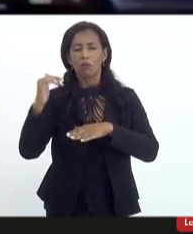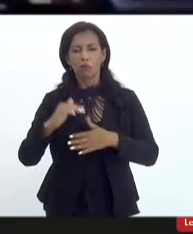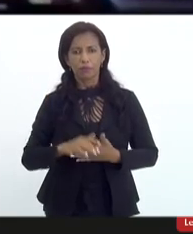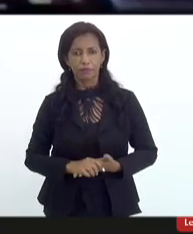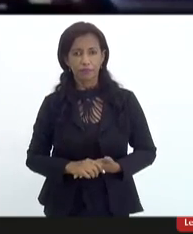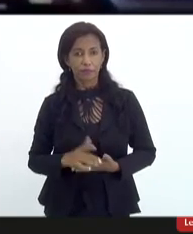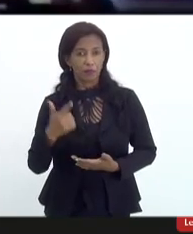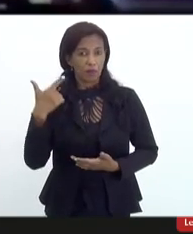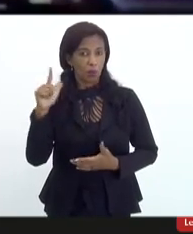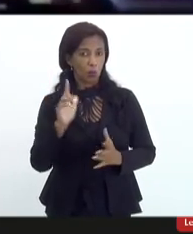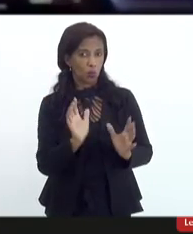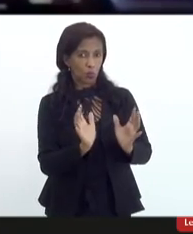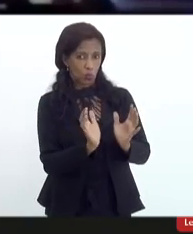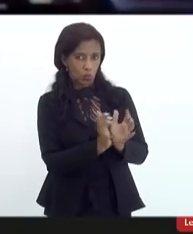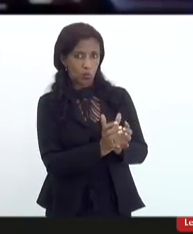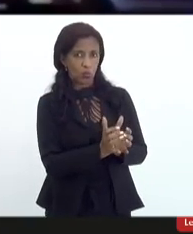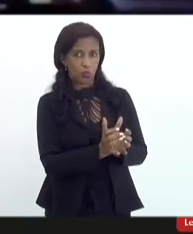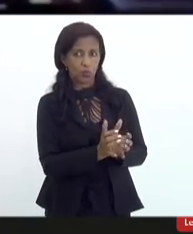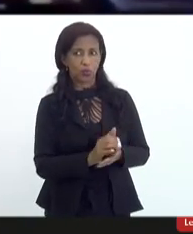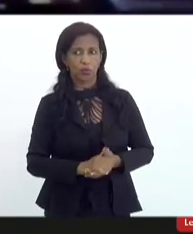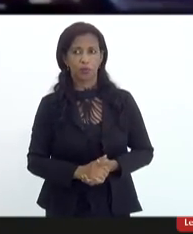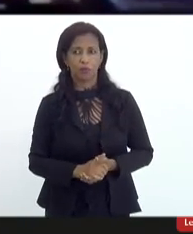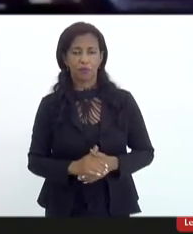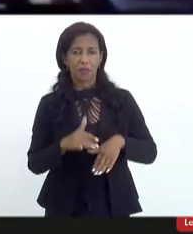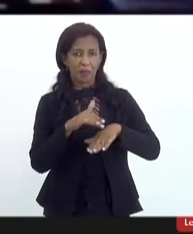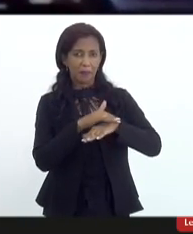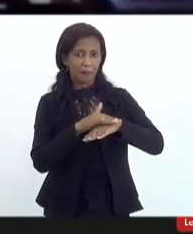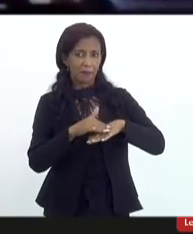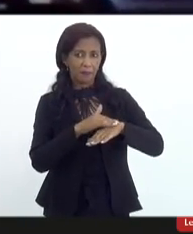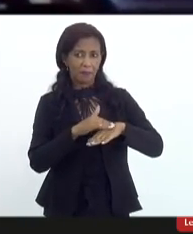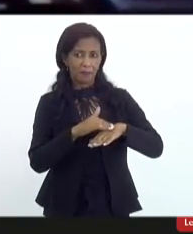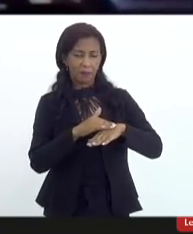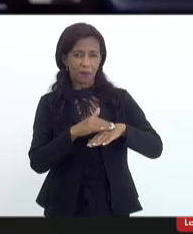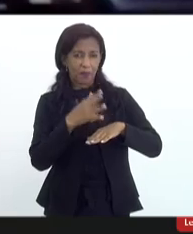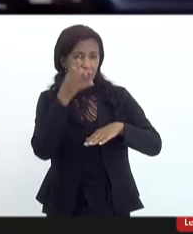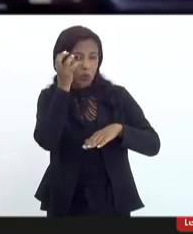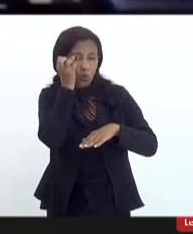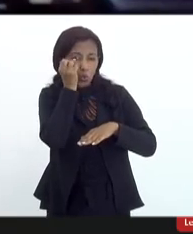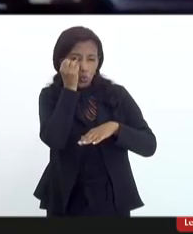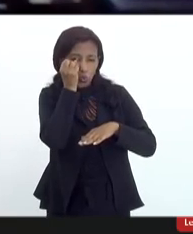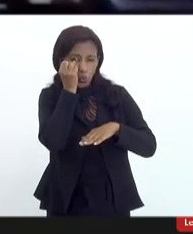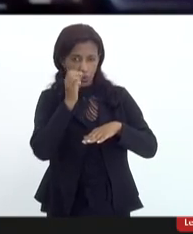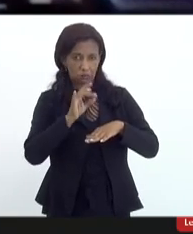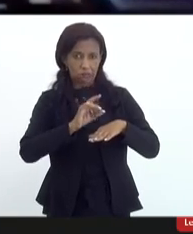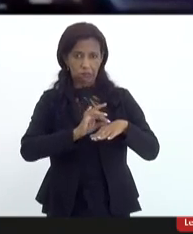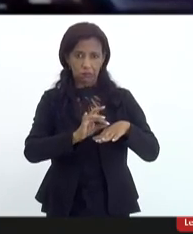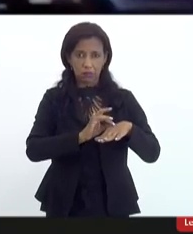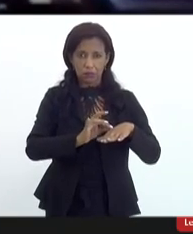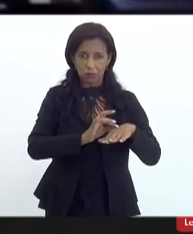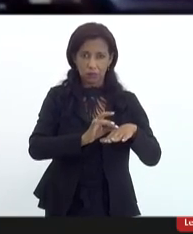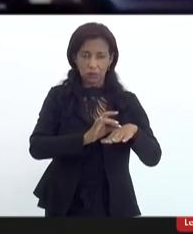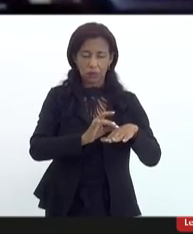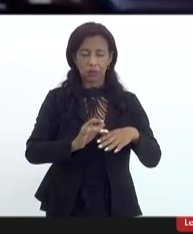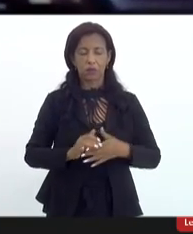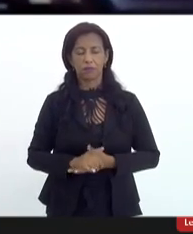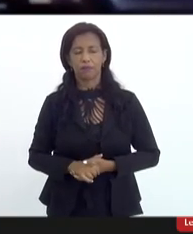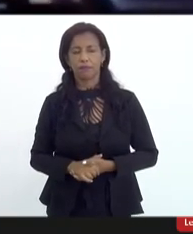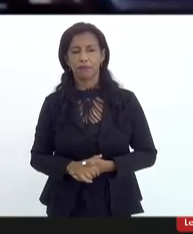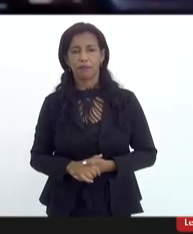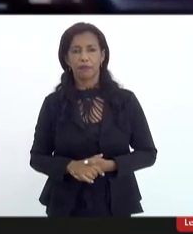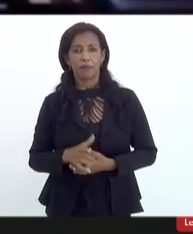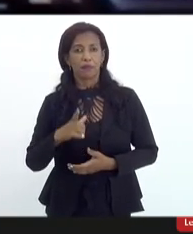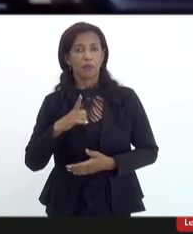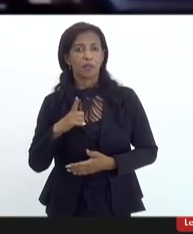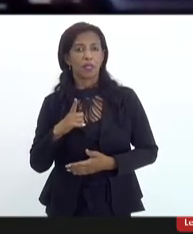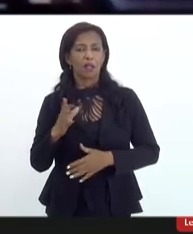a outro grupo de pele escura. E as